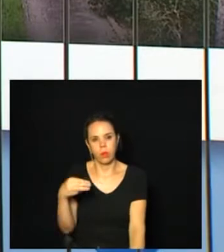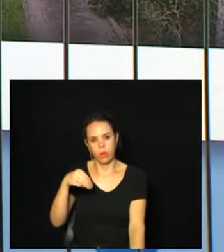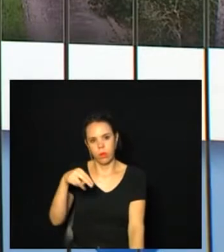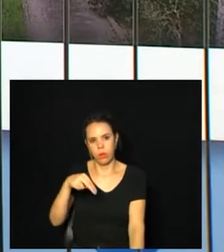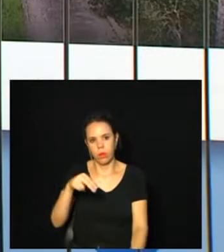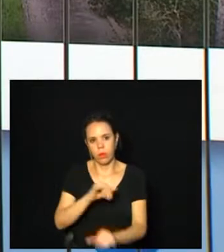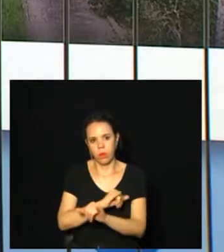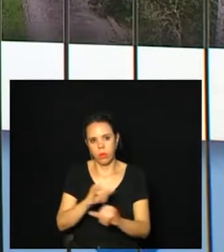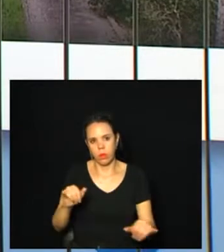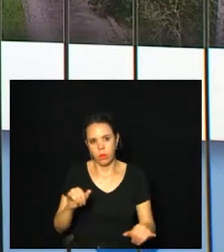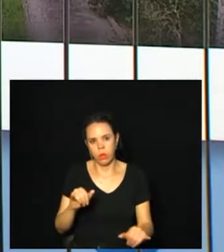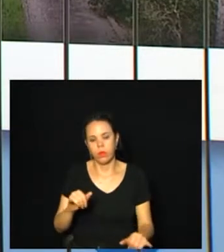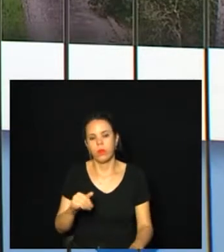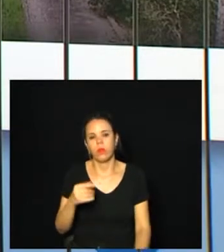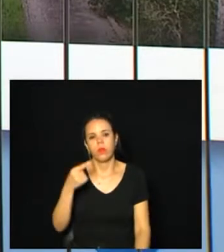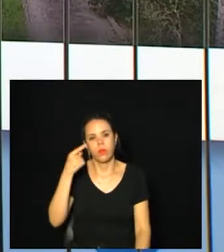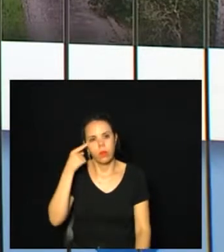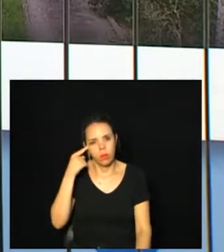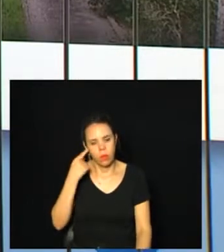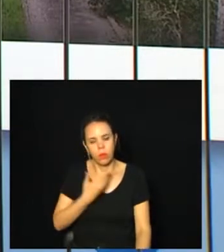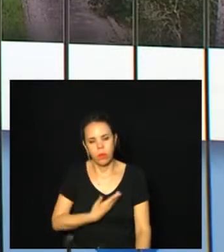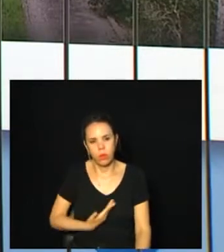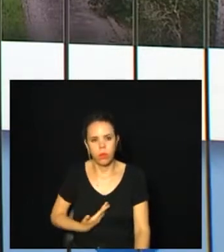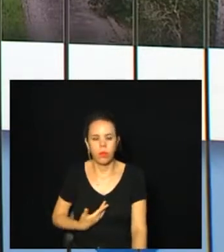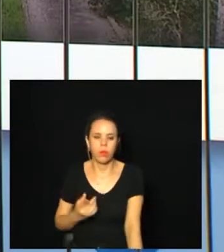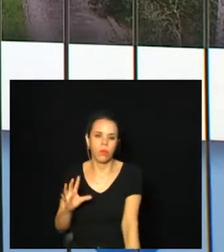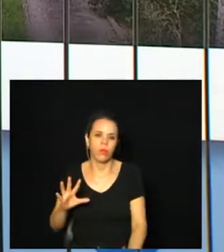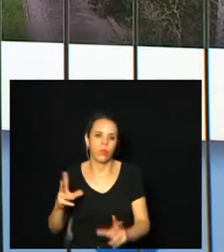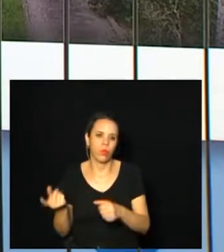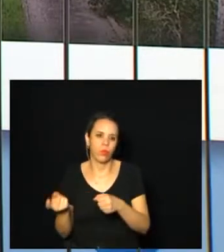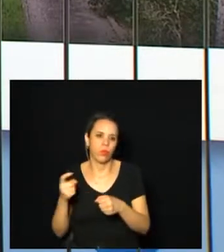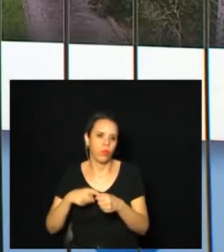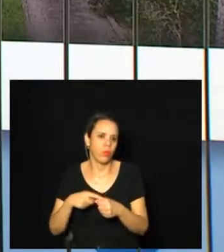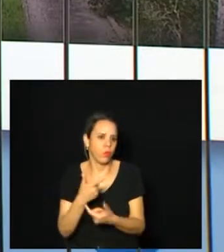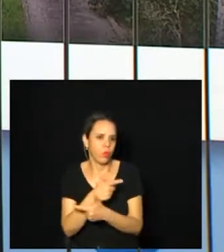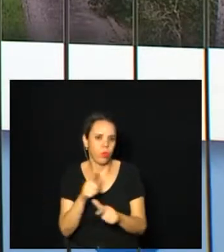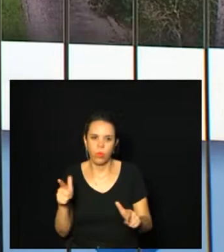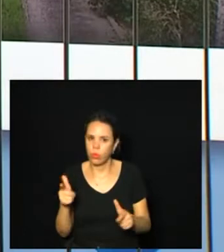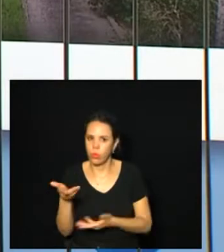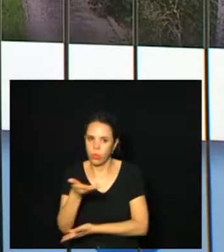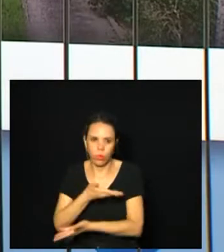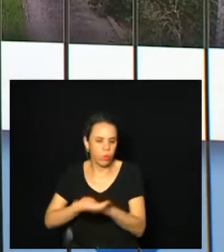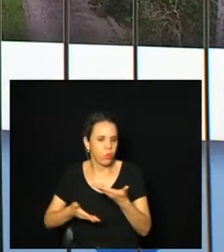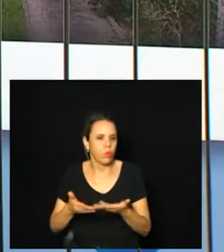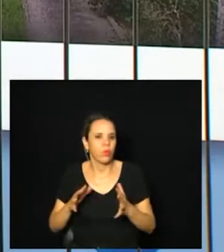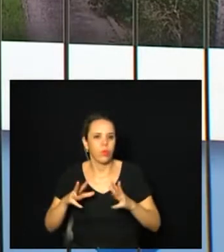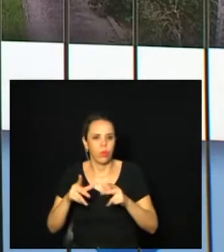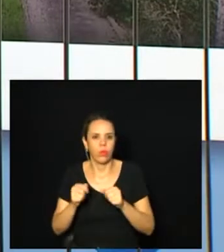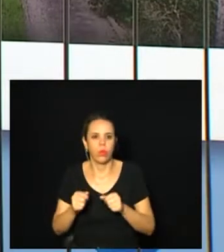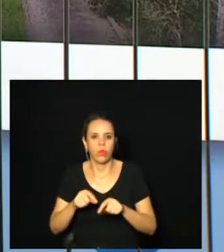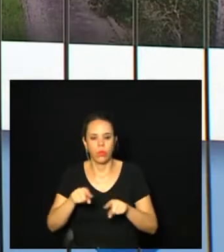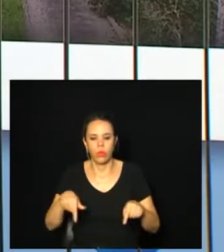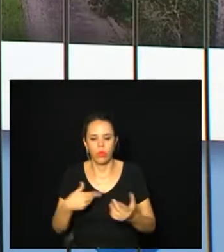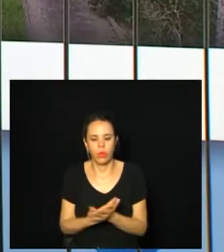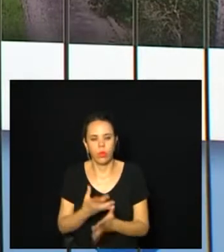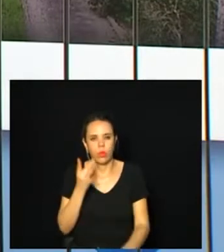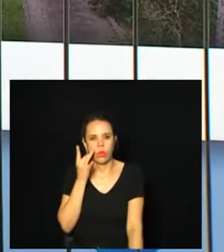anúncio do governo estadual, todos deverão voltar, não vai ter mais rodízio, é todo mundo na sala